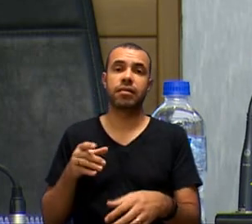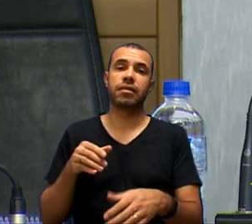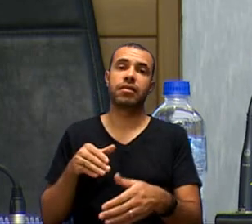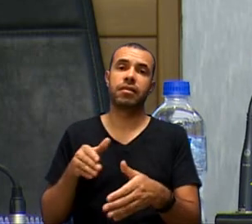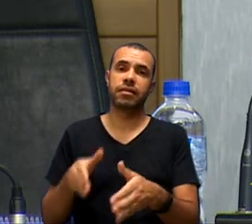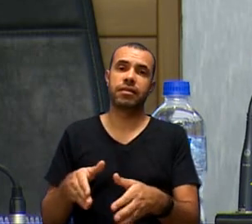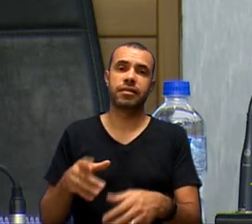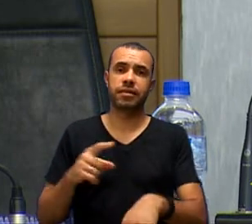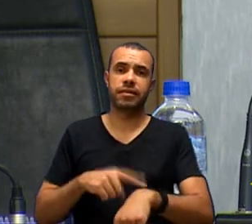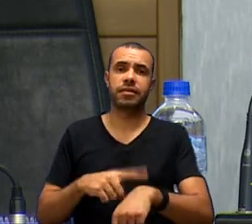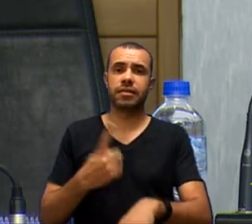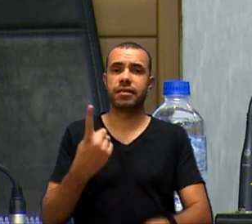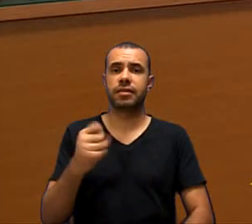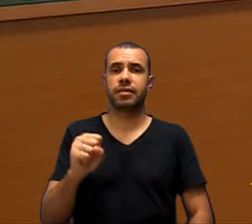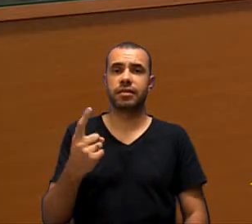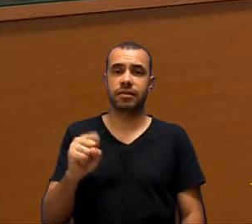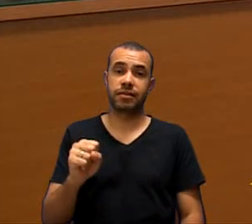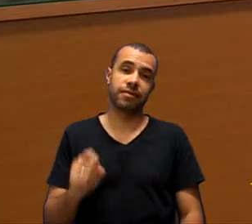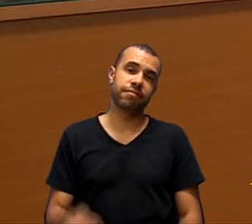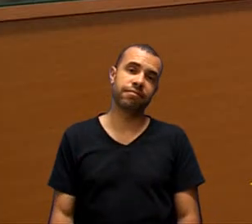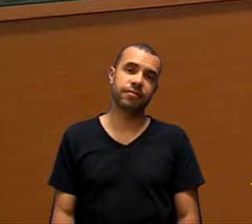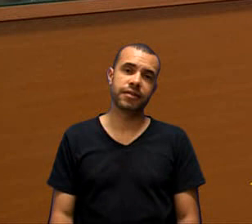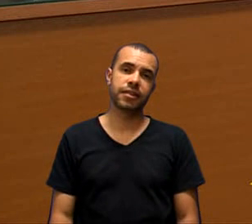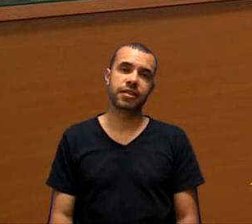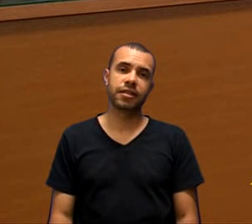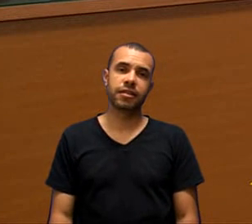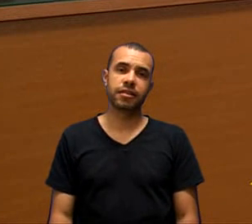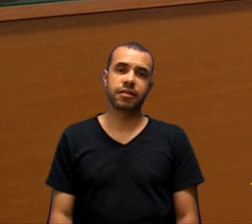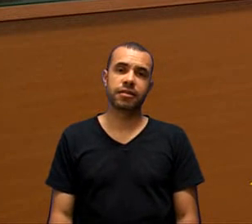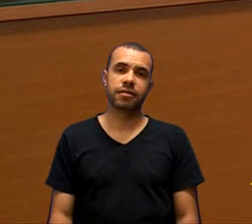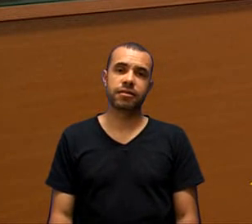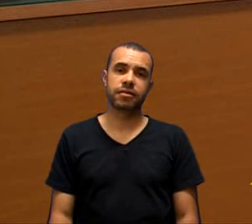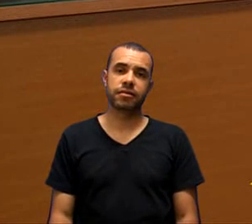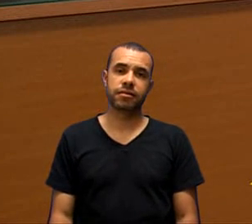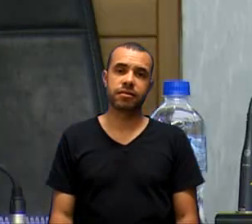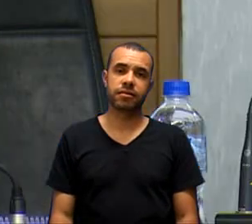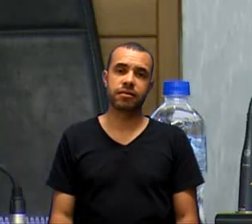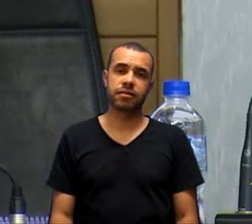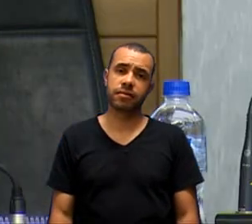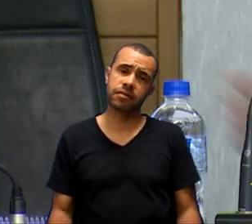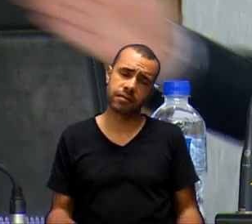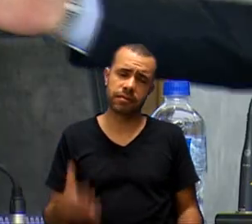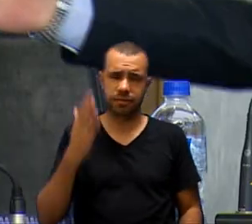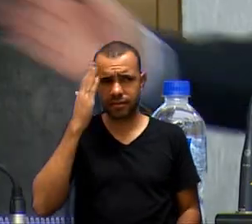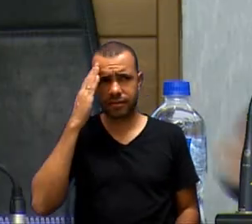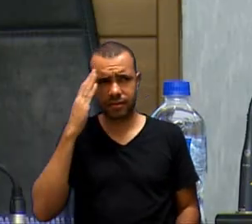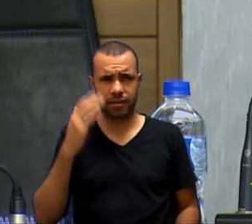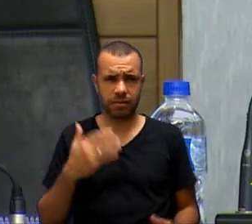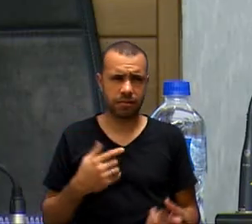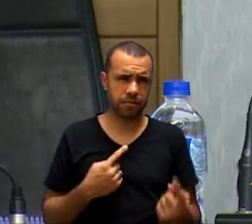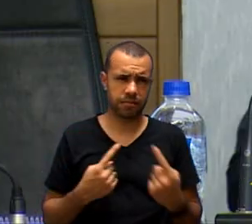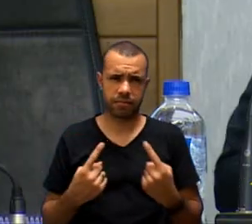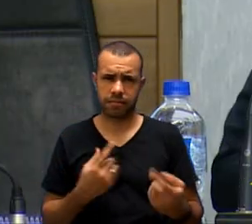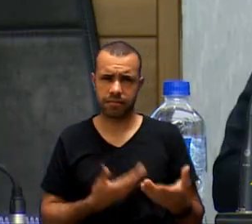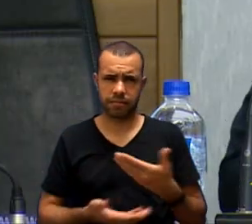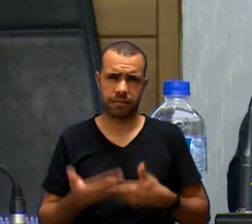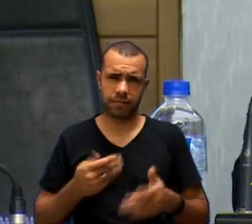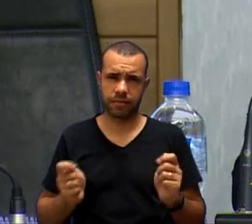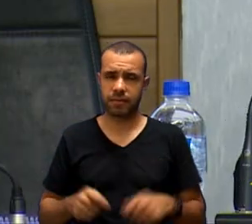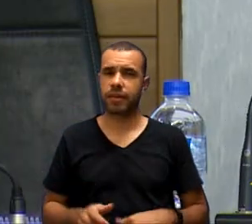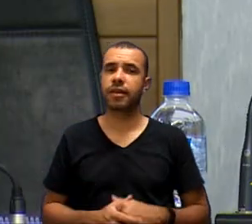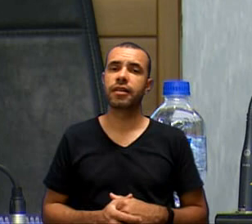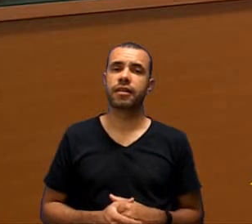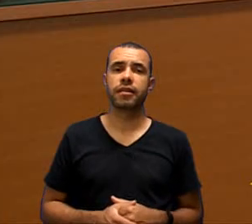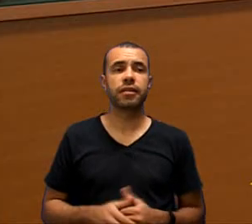Comissão de Economia é bem... A gente sabe cabecear um ponto. Secretário,